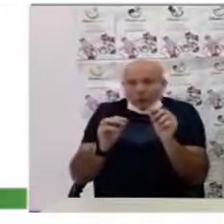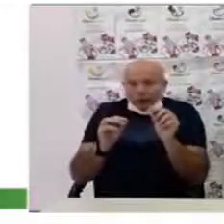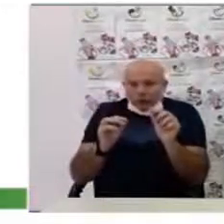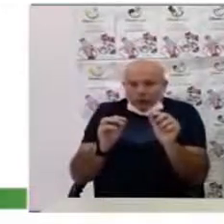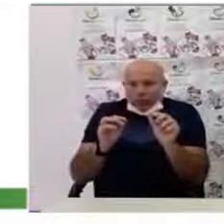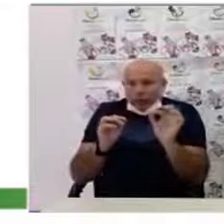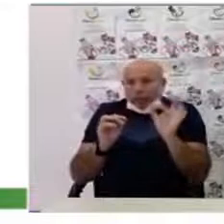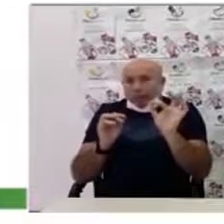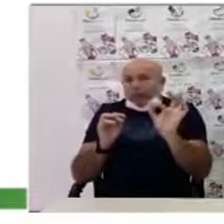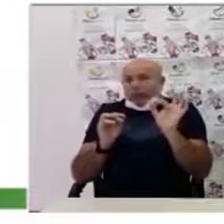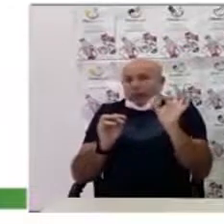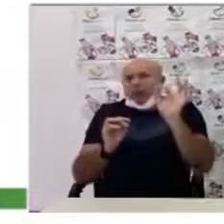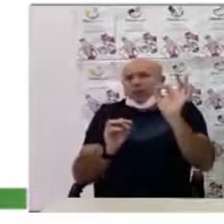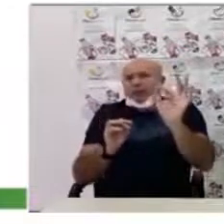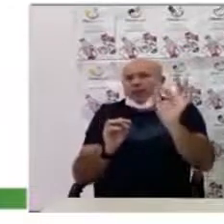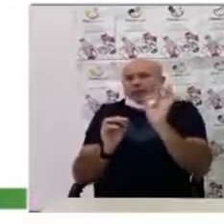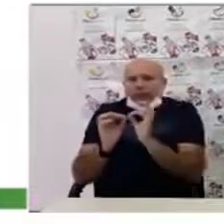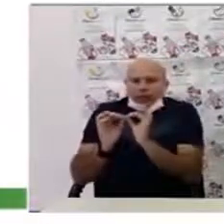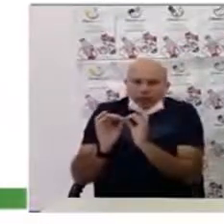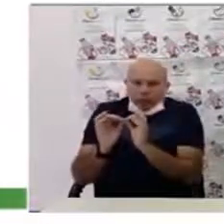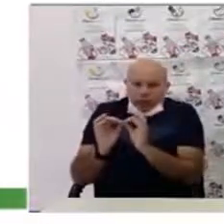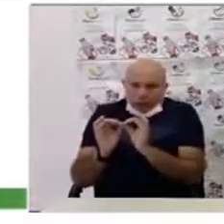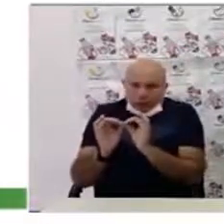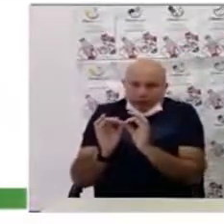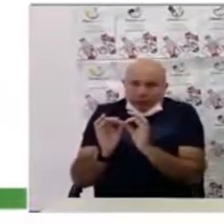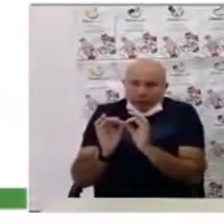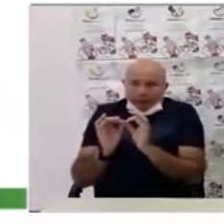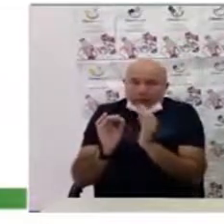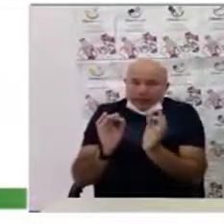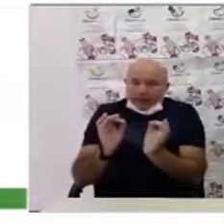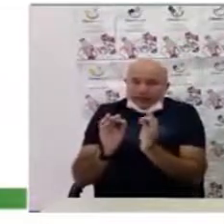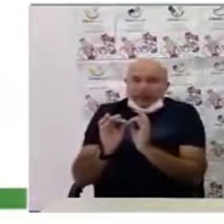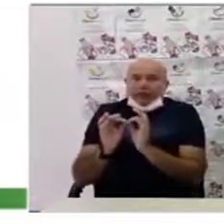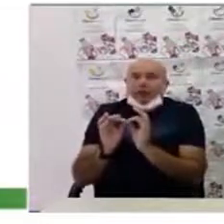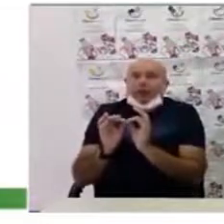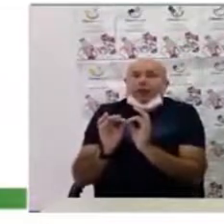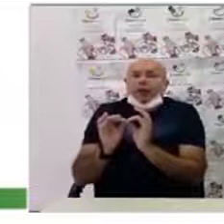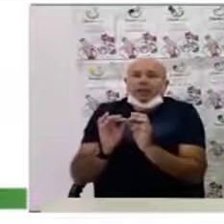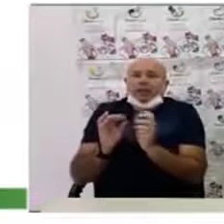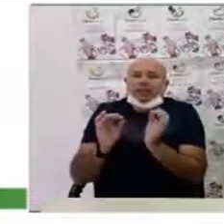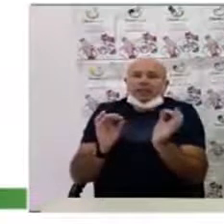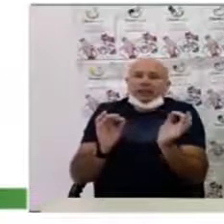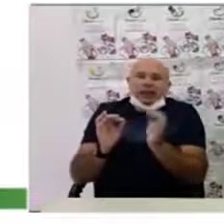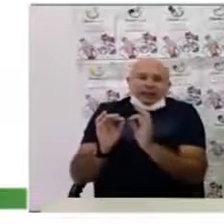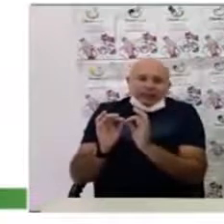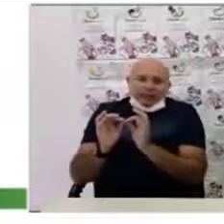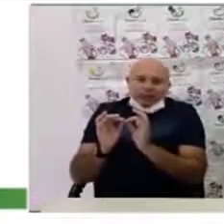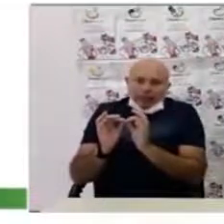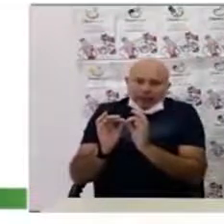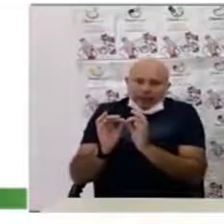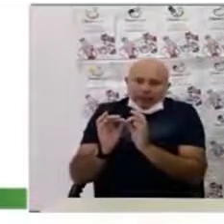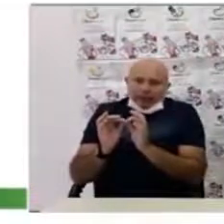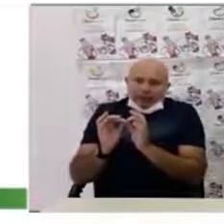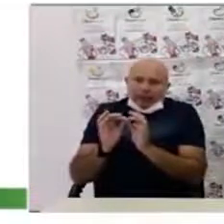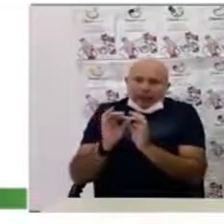O nêutron ele é um pouquinho mais pesado do que um próton. Eu vou justificar por que a gente sabe disso. Vocês viram a radiação beta